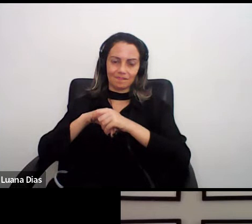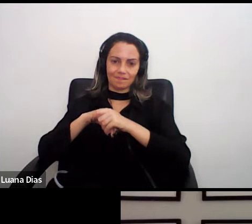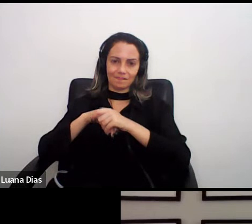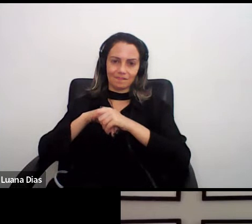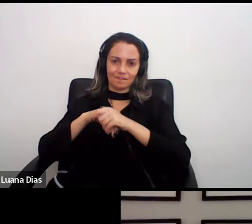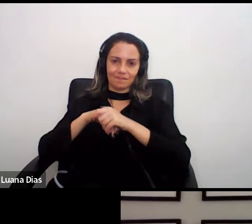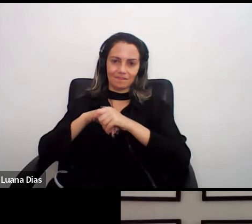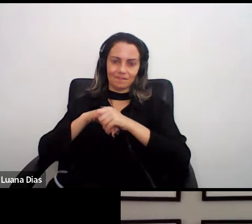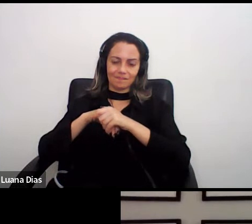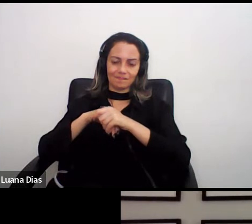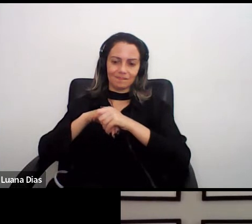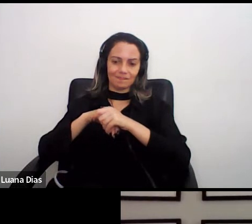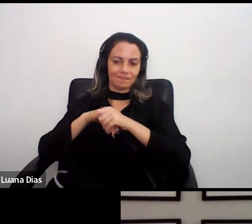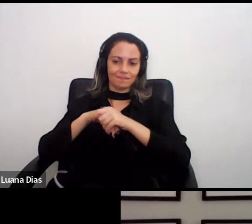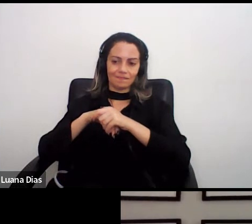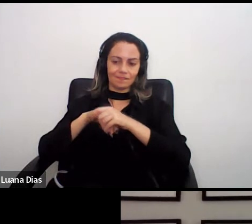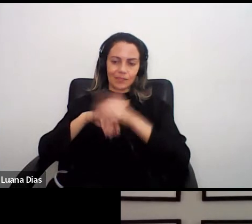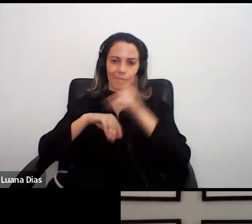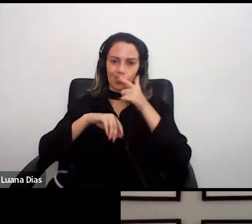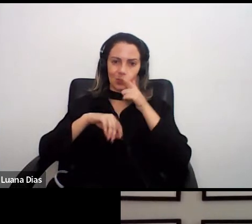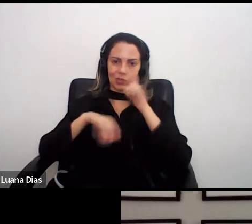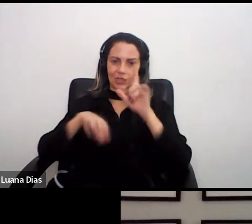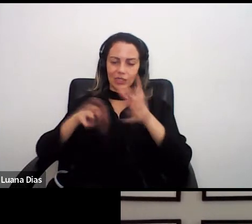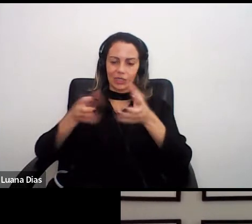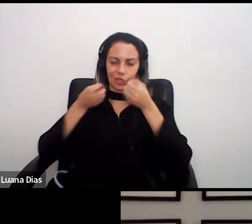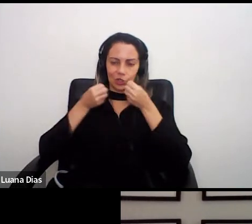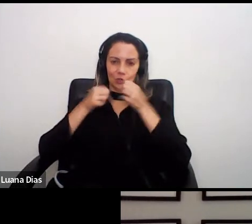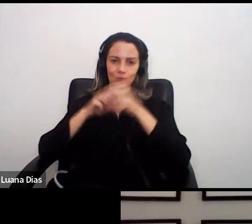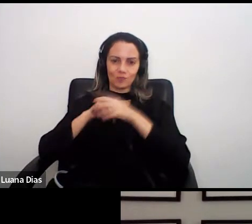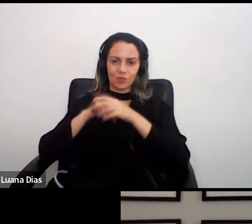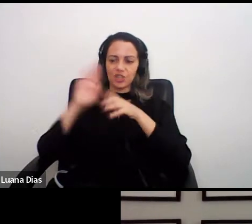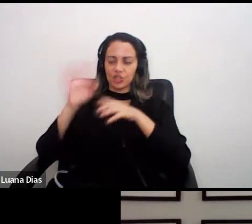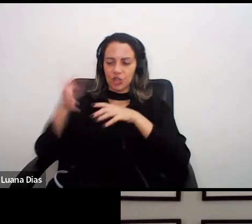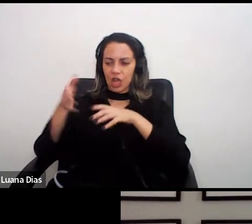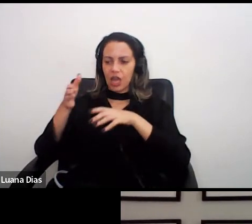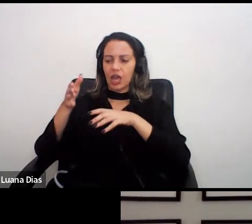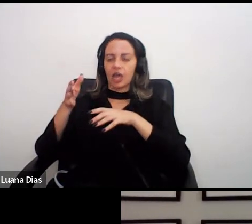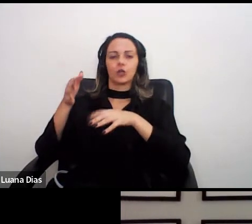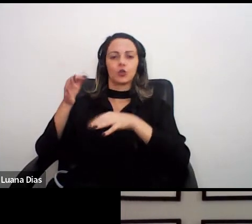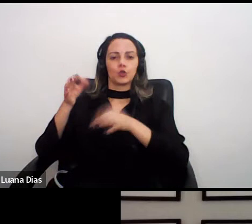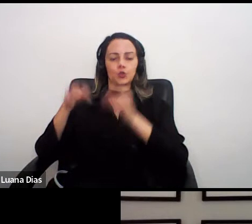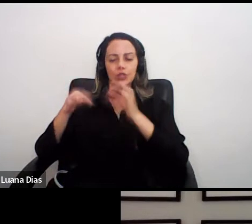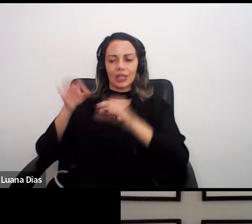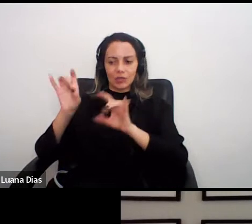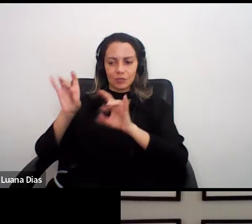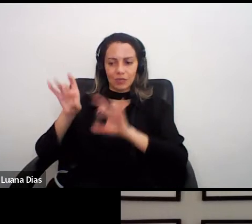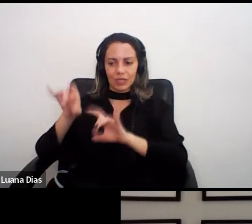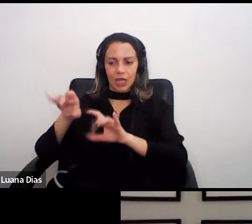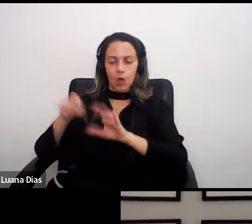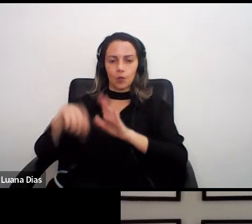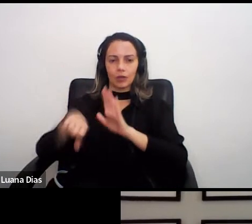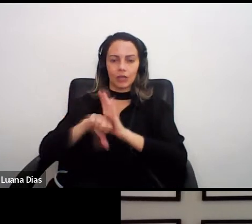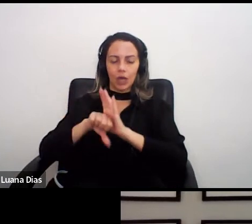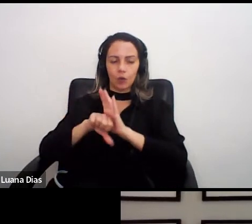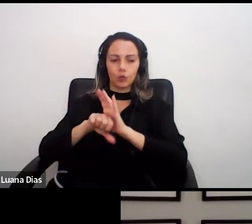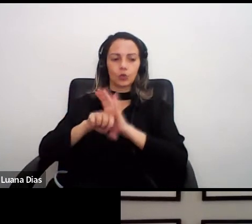Esses caras não conseguiam ser atendidos. Foram para o Juizado Especial Criminal, foram para o